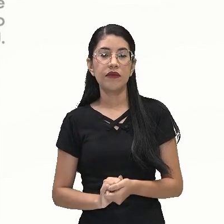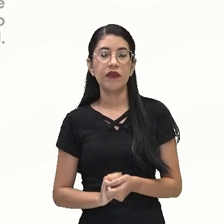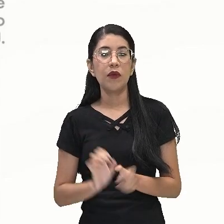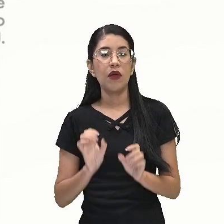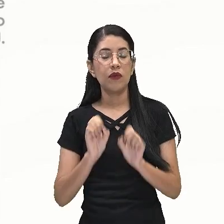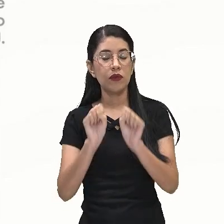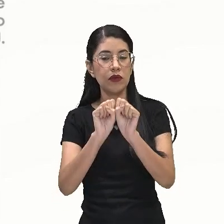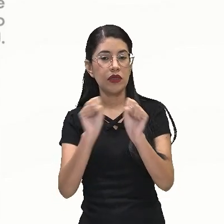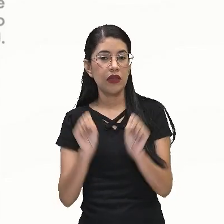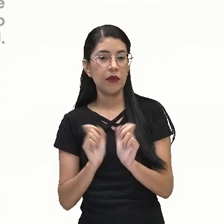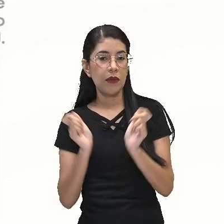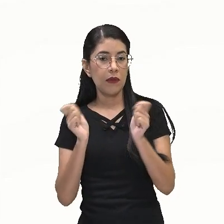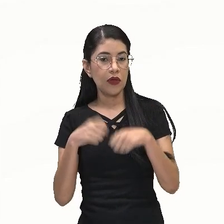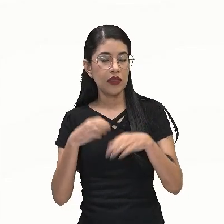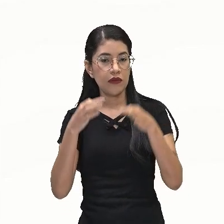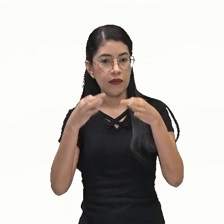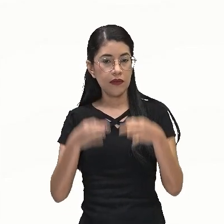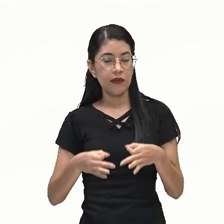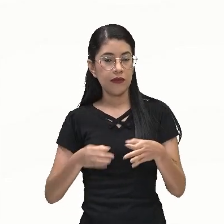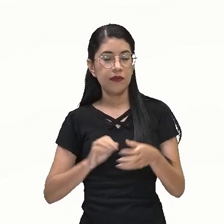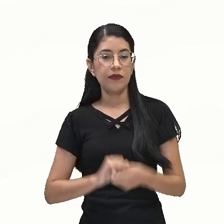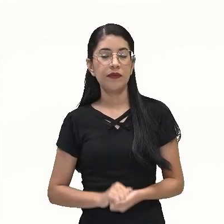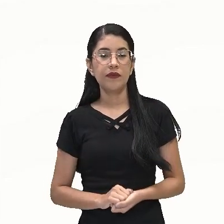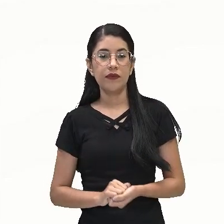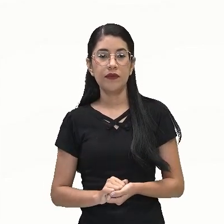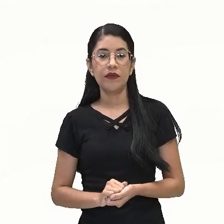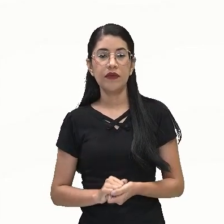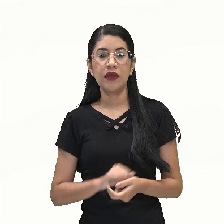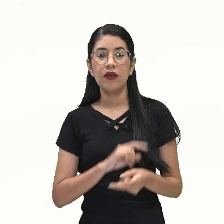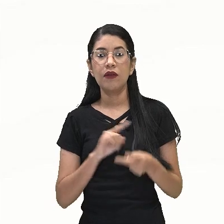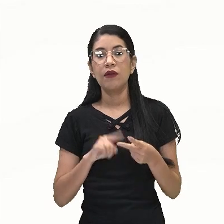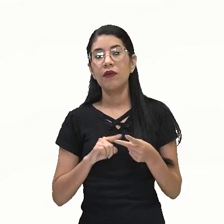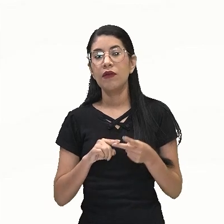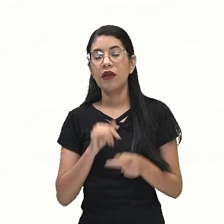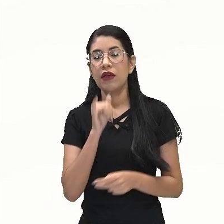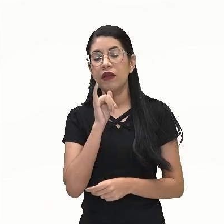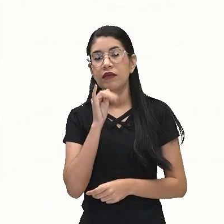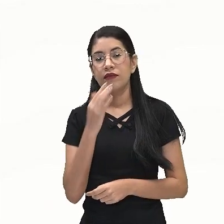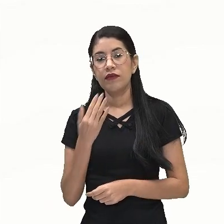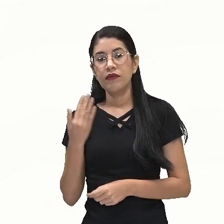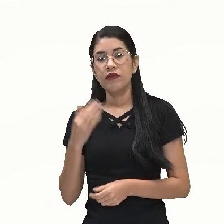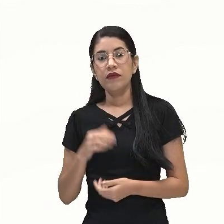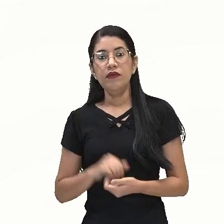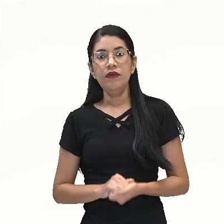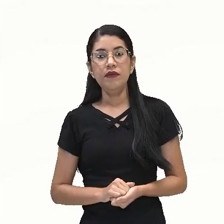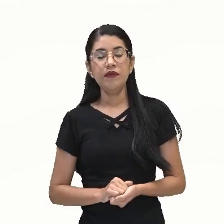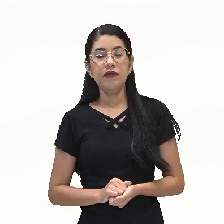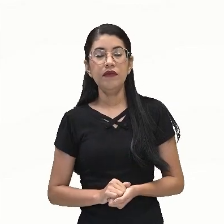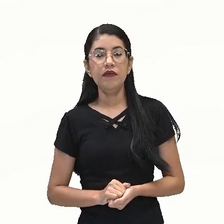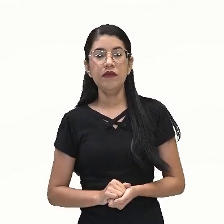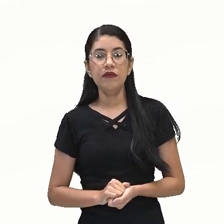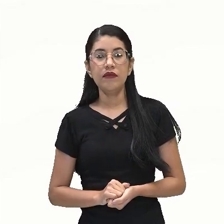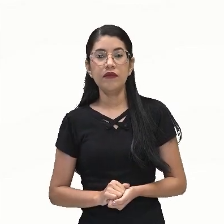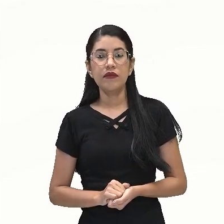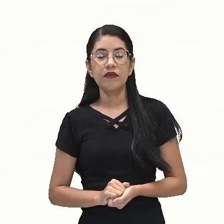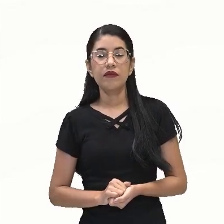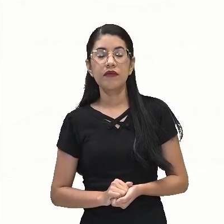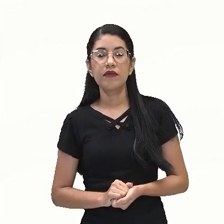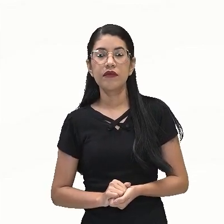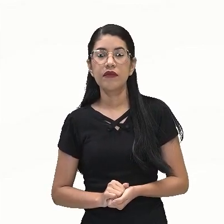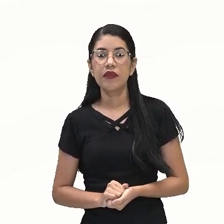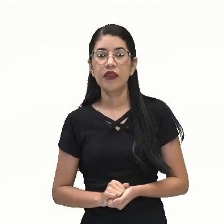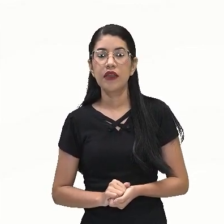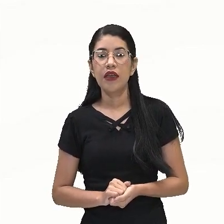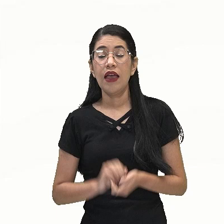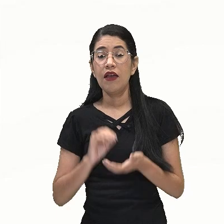possível e determinado. Próximo, olha aí, quando eu tenho, ó, não tenho a minha